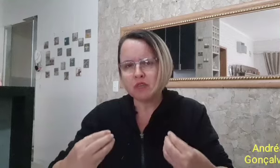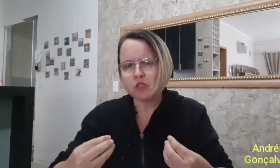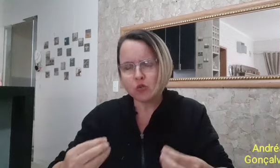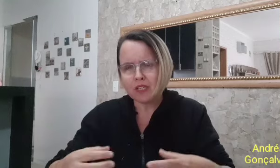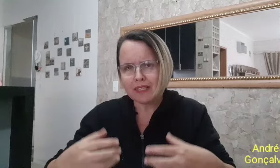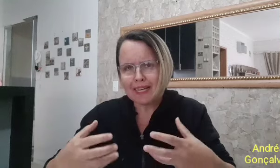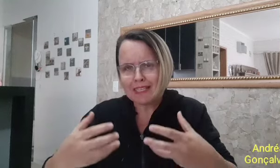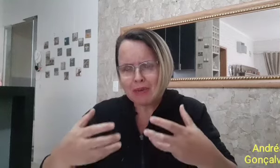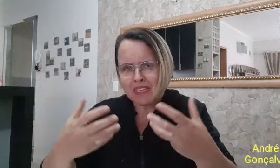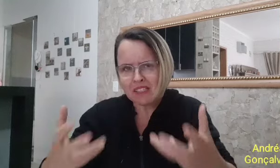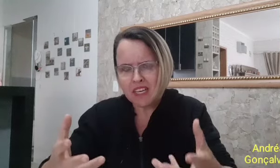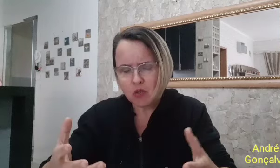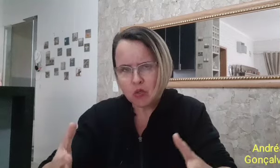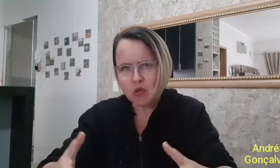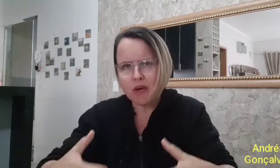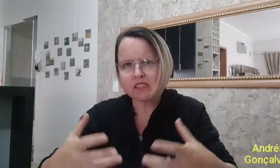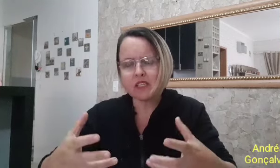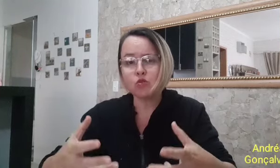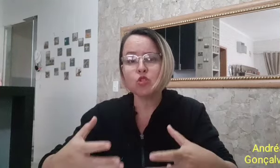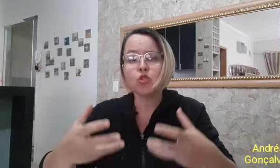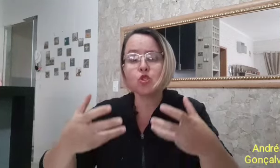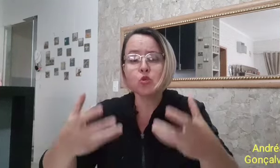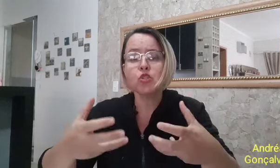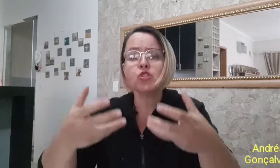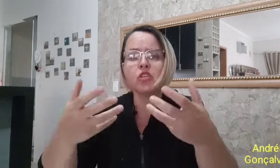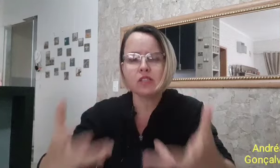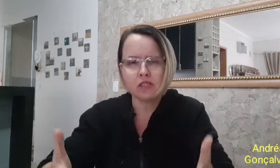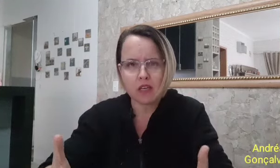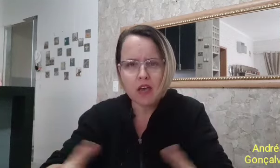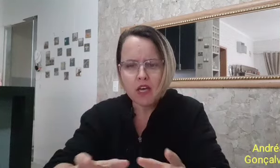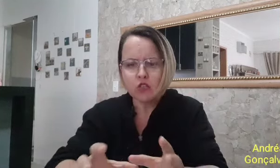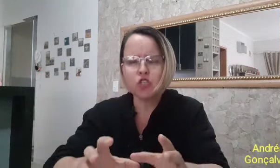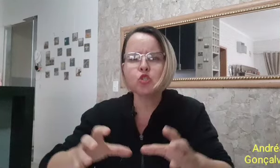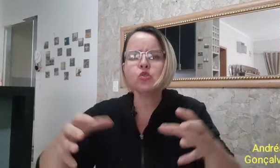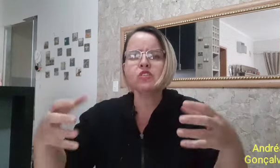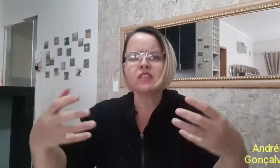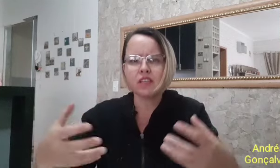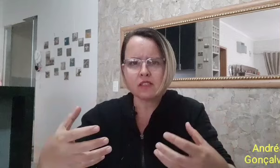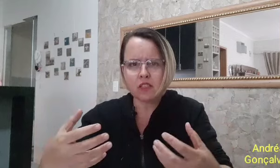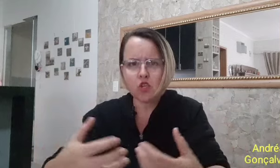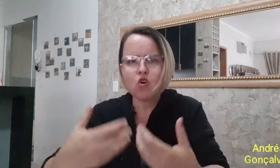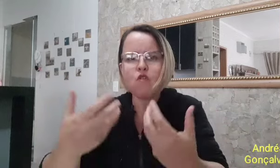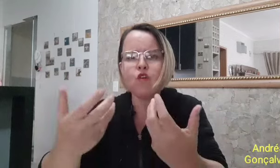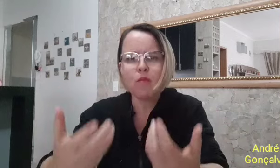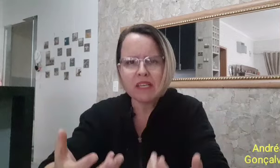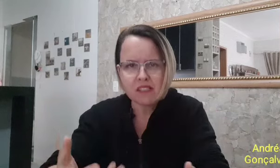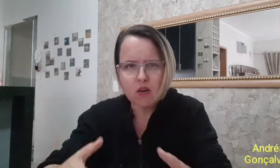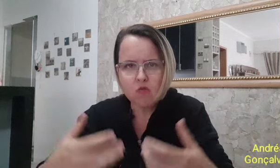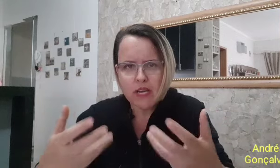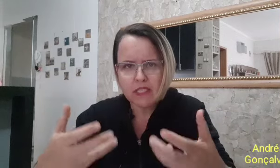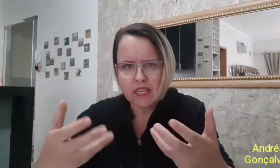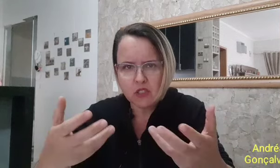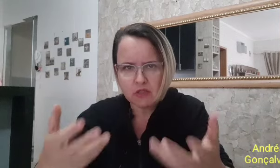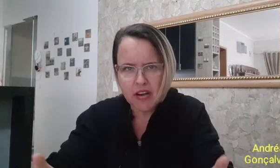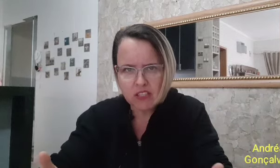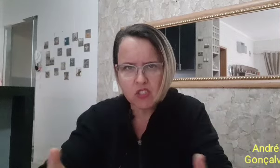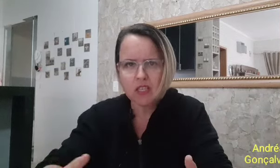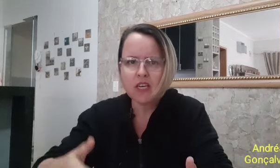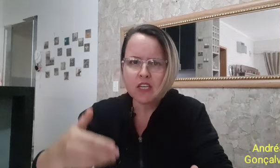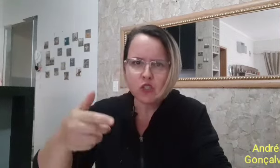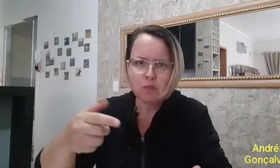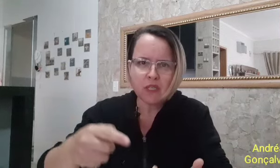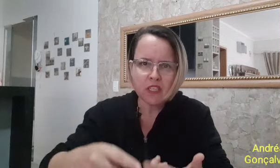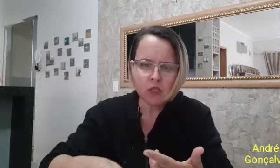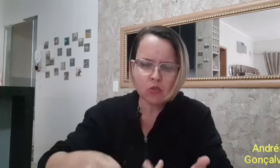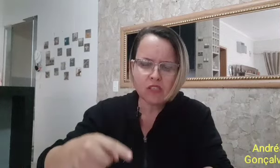esse benefício que nada mais é do que uma ação de justiça de justiça de conformação com a realidade fática